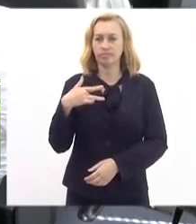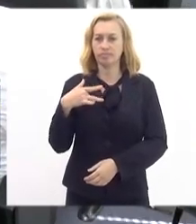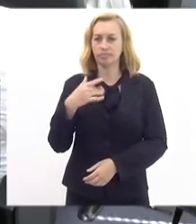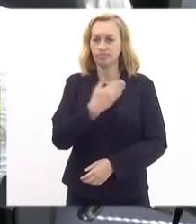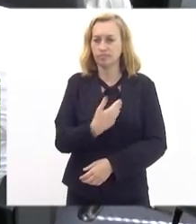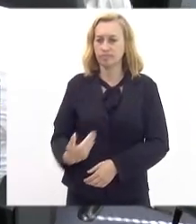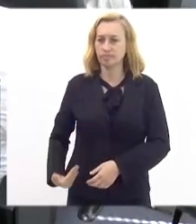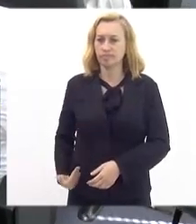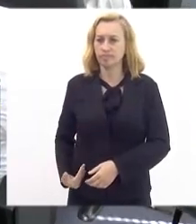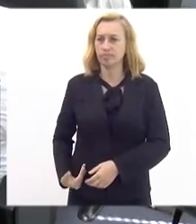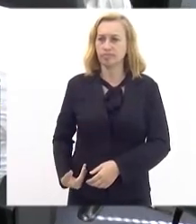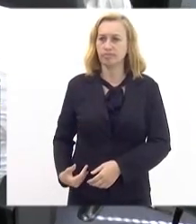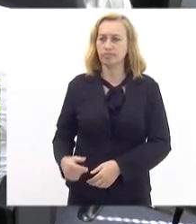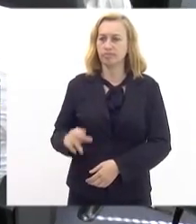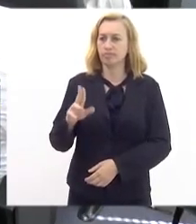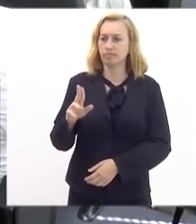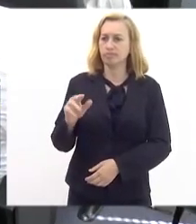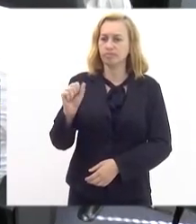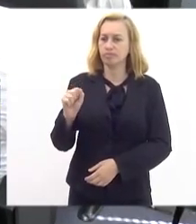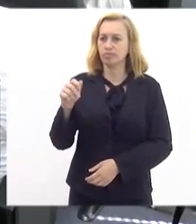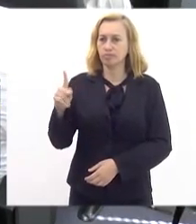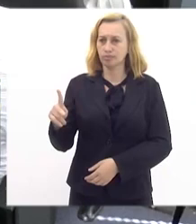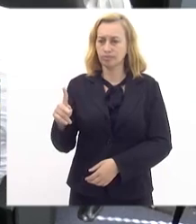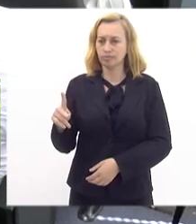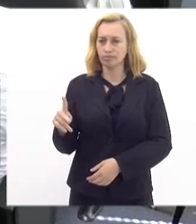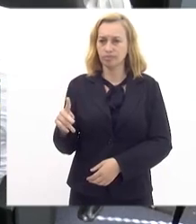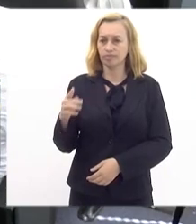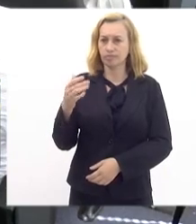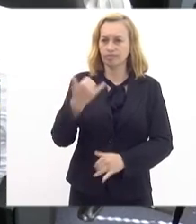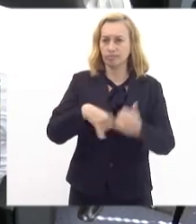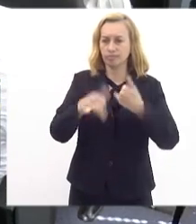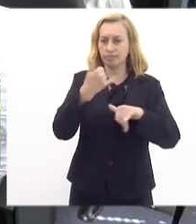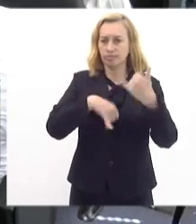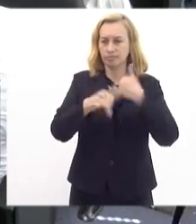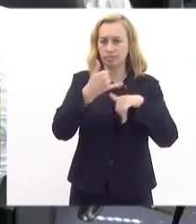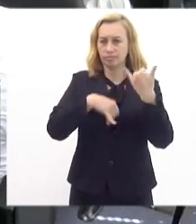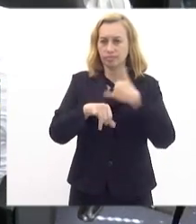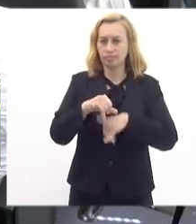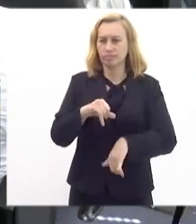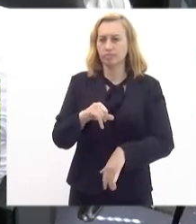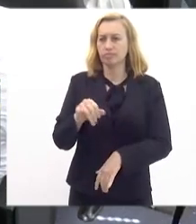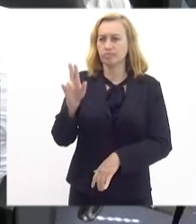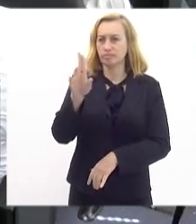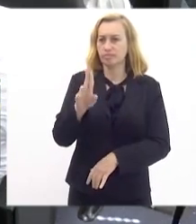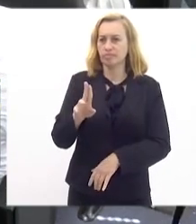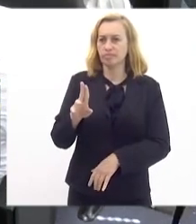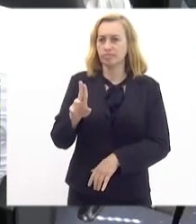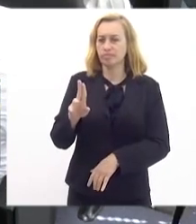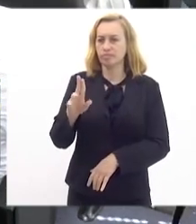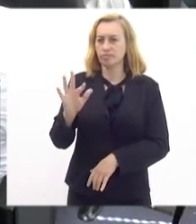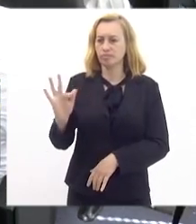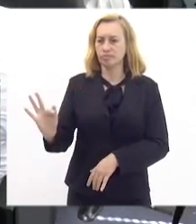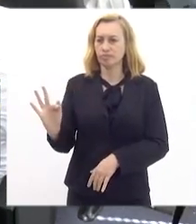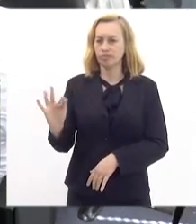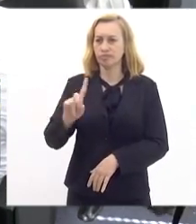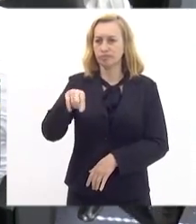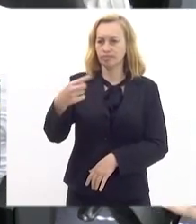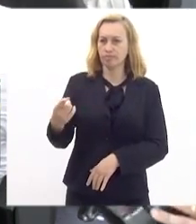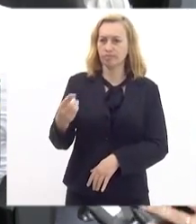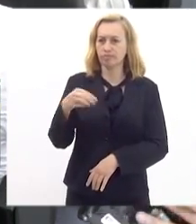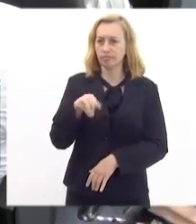doutorado em química ambiental da UFF depois vai ser o Wagner victer mais dois inscritos